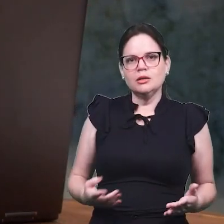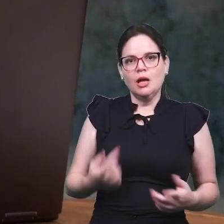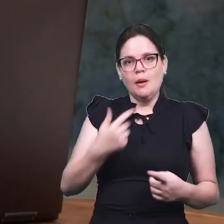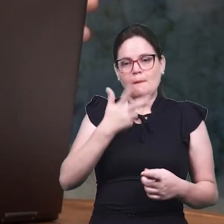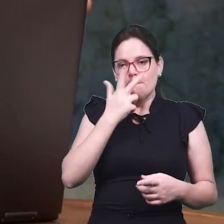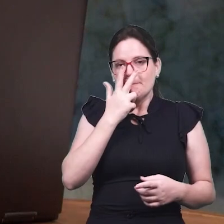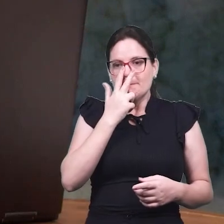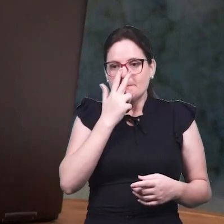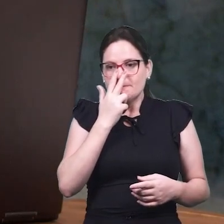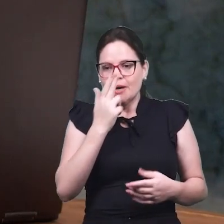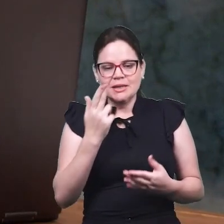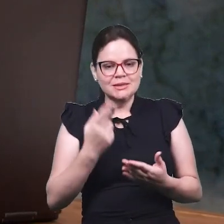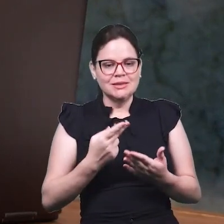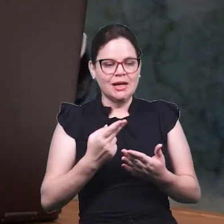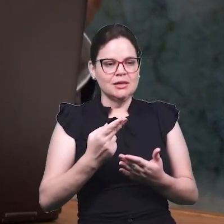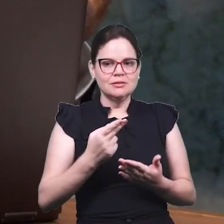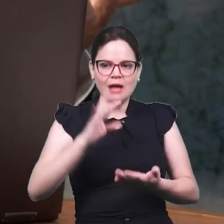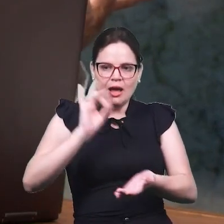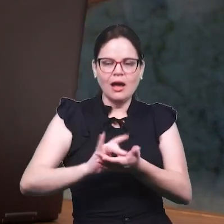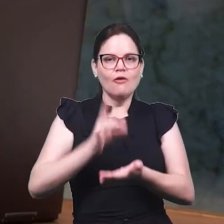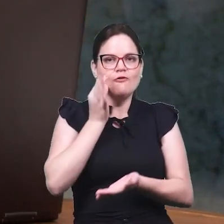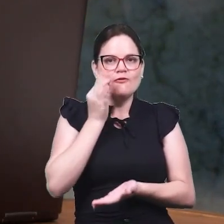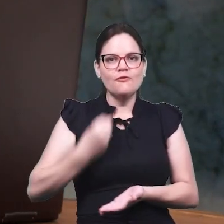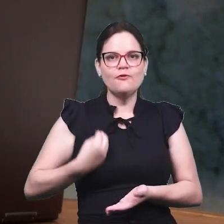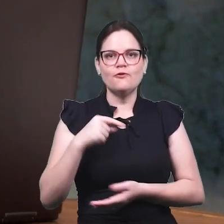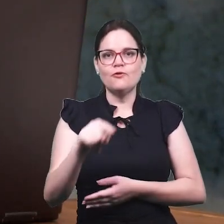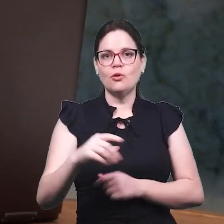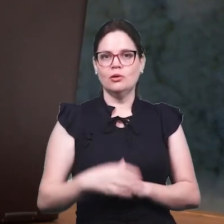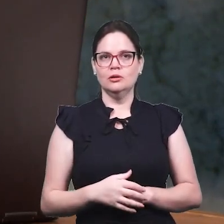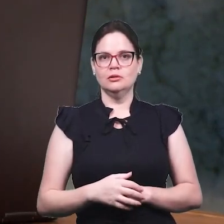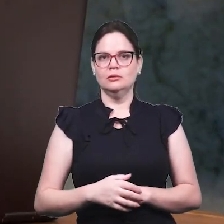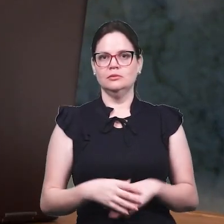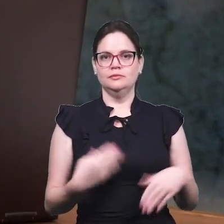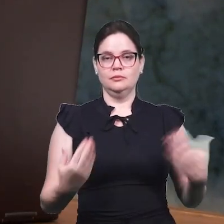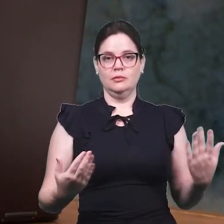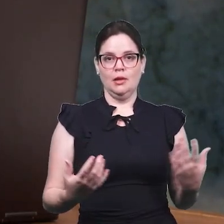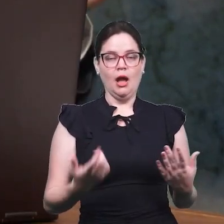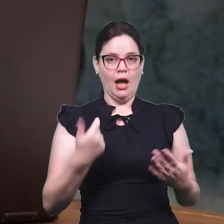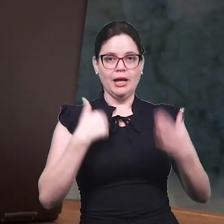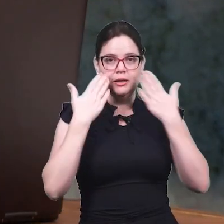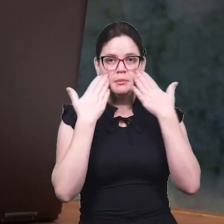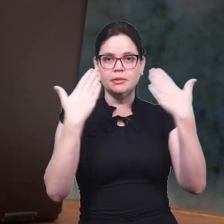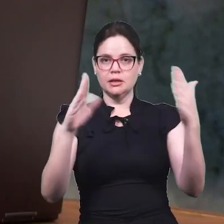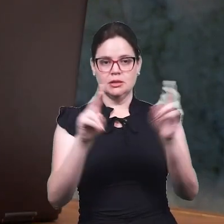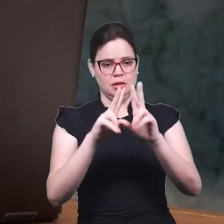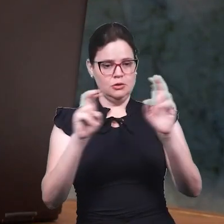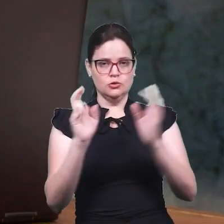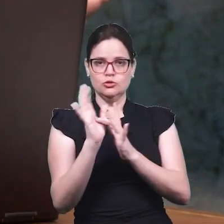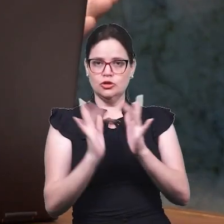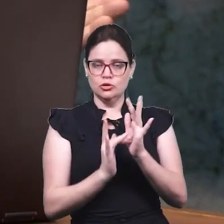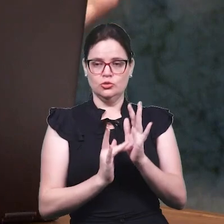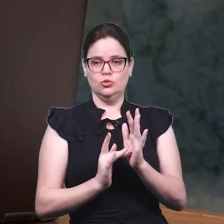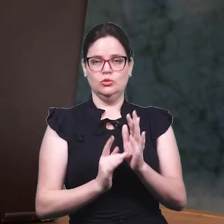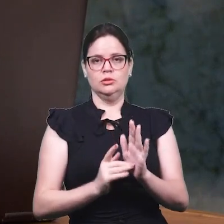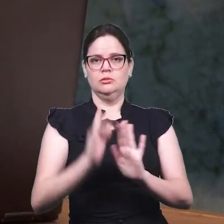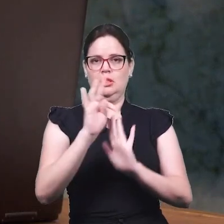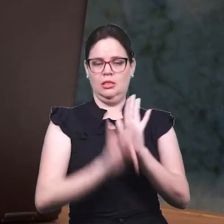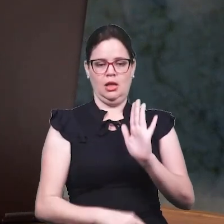chega apresentando o Senhor Jesus e dizendo que ele estava pronto para ir lá para anunciar o